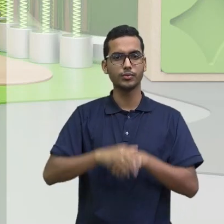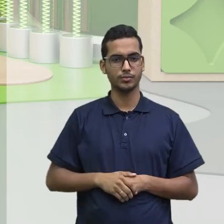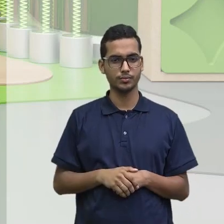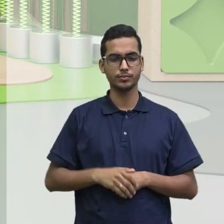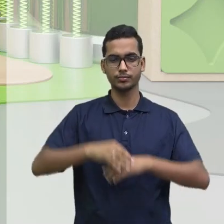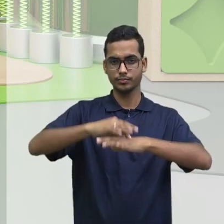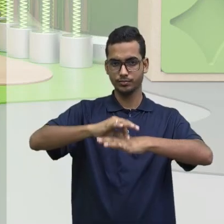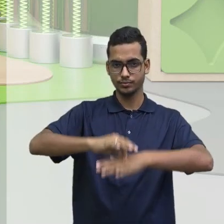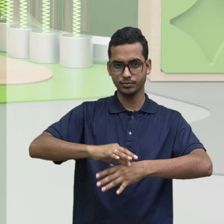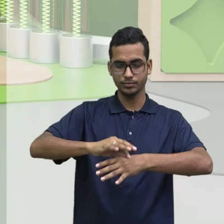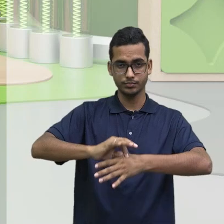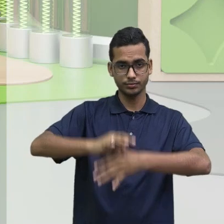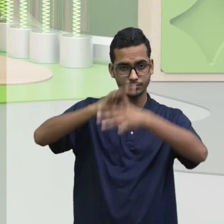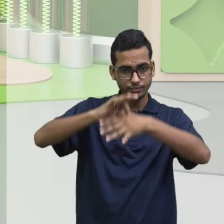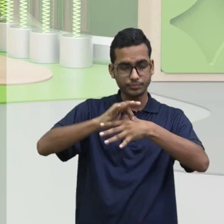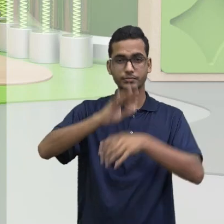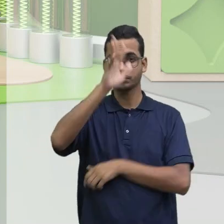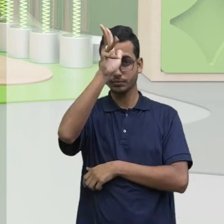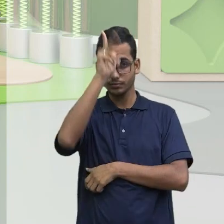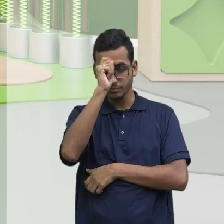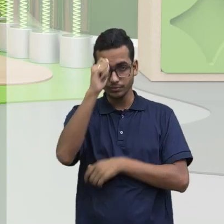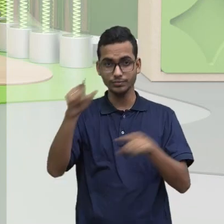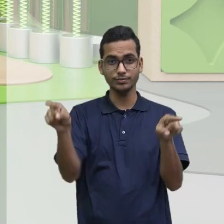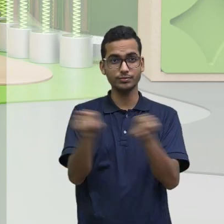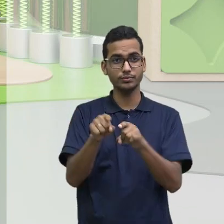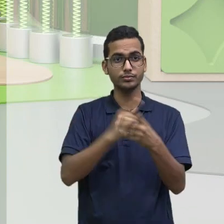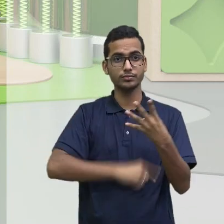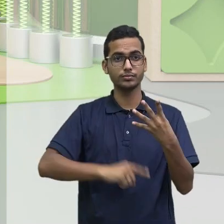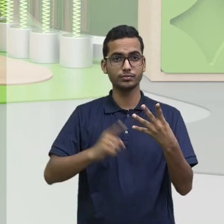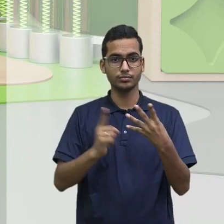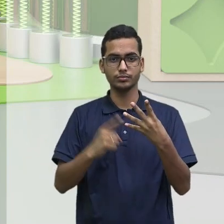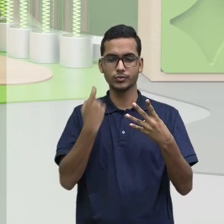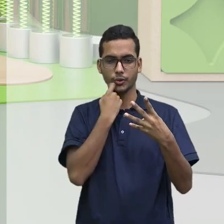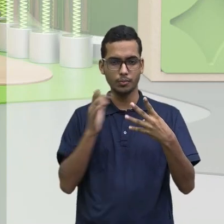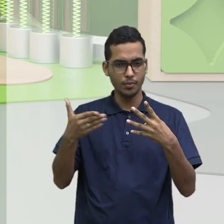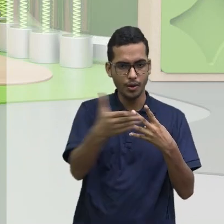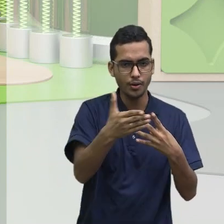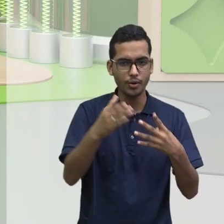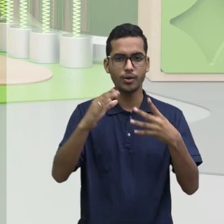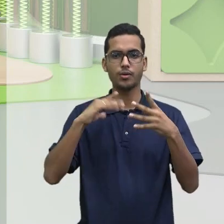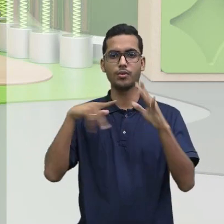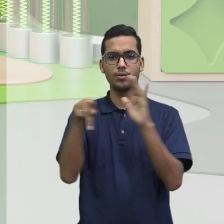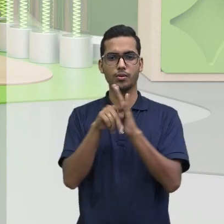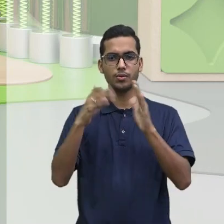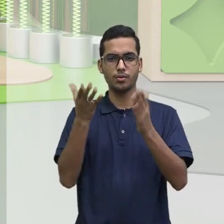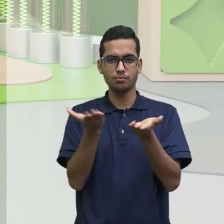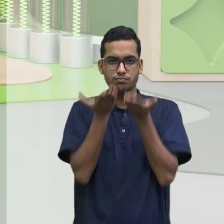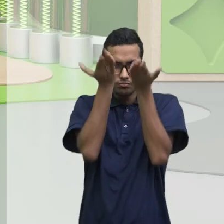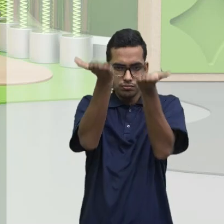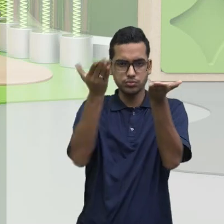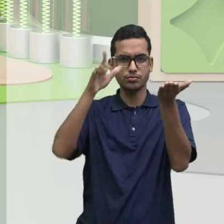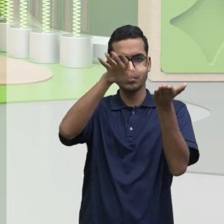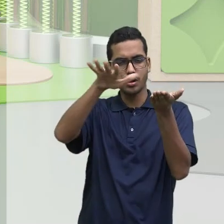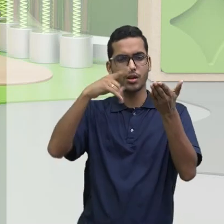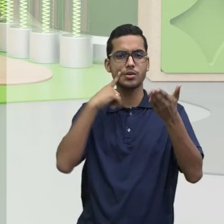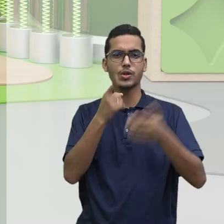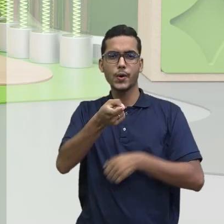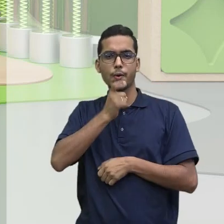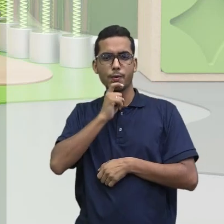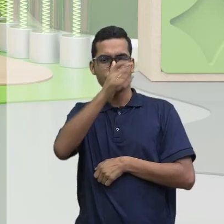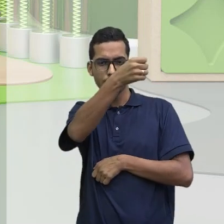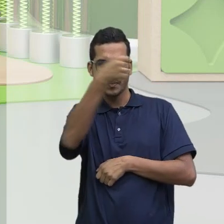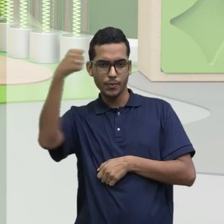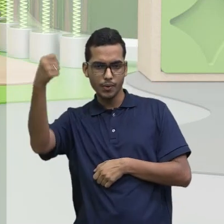a gente vai deixar naquela parte mais alta da geladeira, ou, se você não vai consumir imediatamente, você vai guardar lá